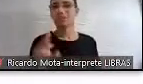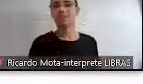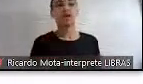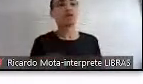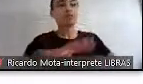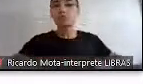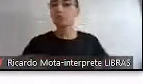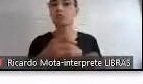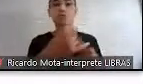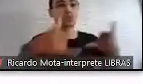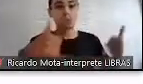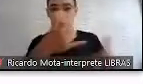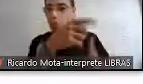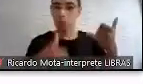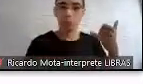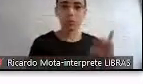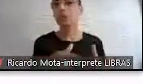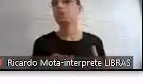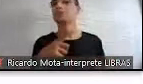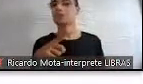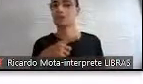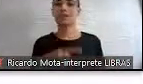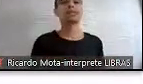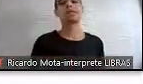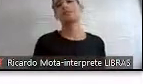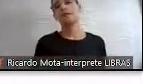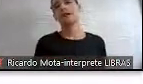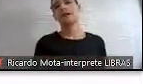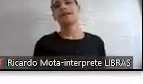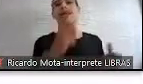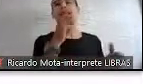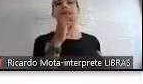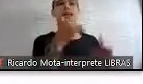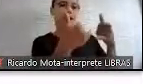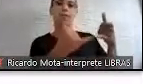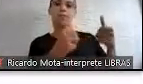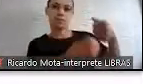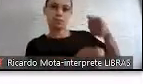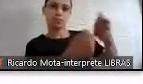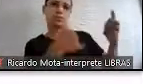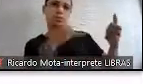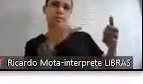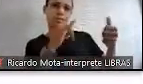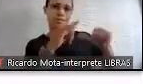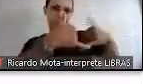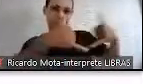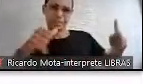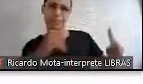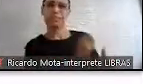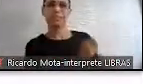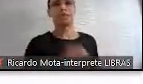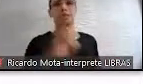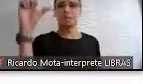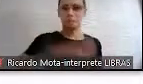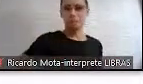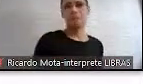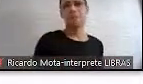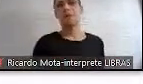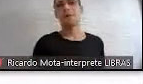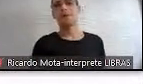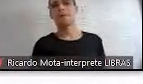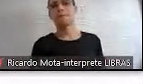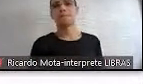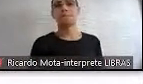de materiais da parte elétrica, corrosão de ferragem da estrutural, né,